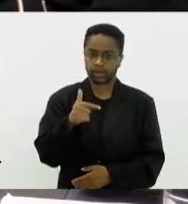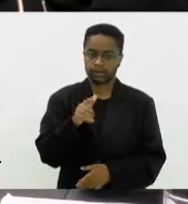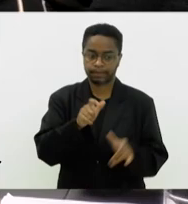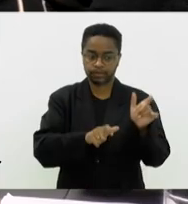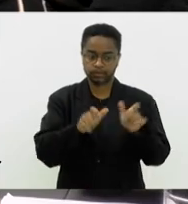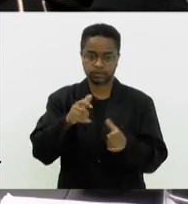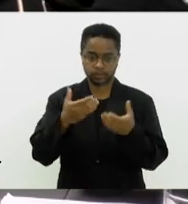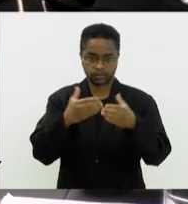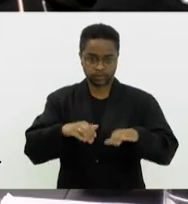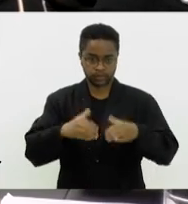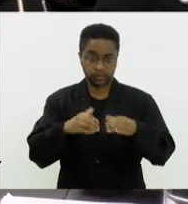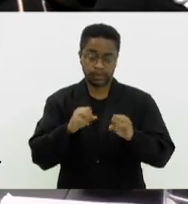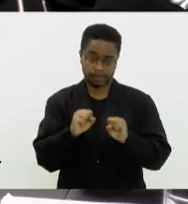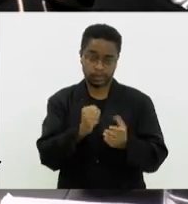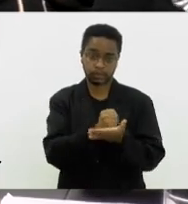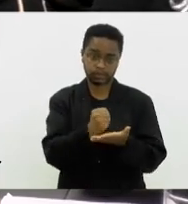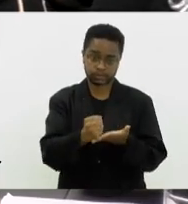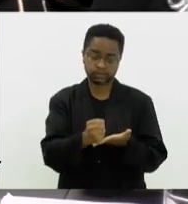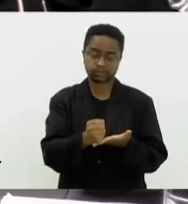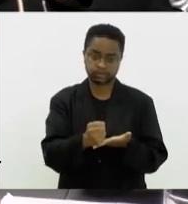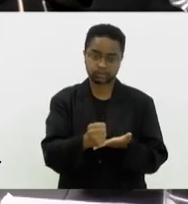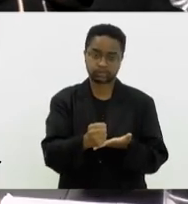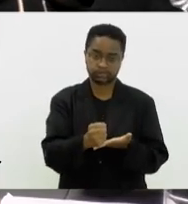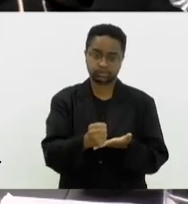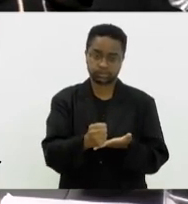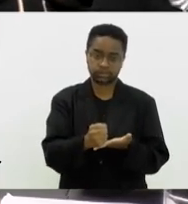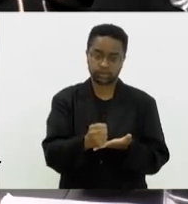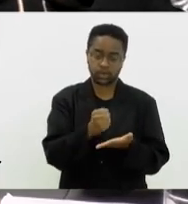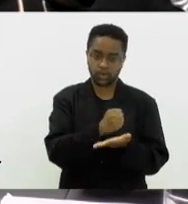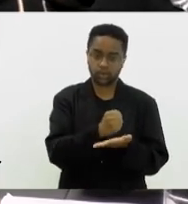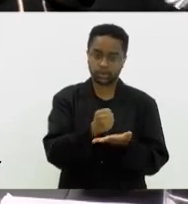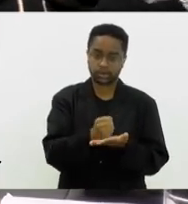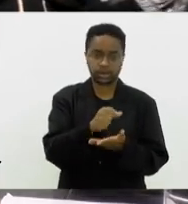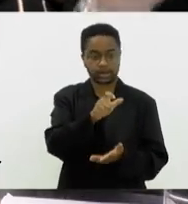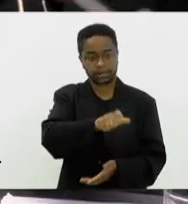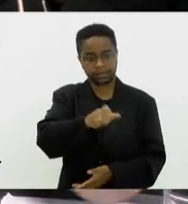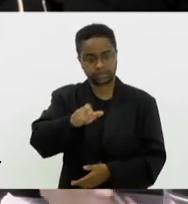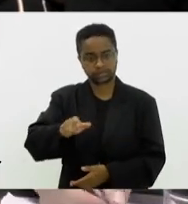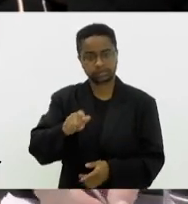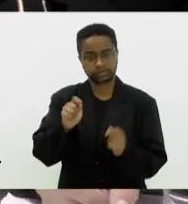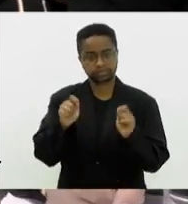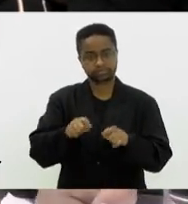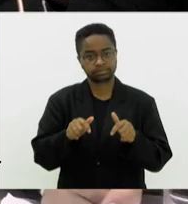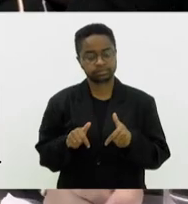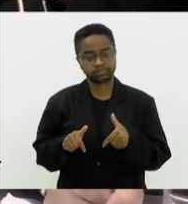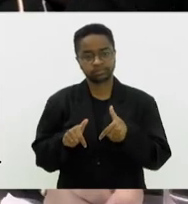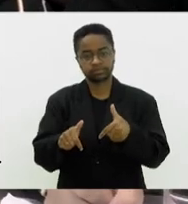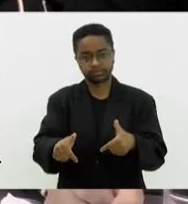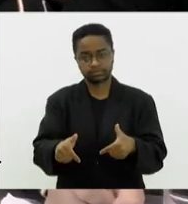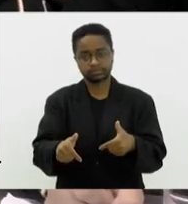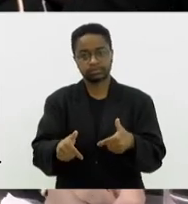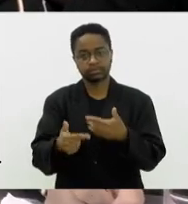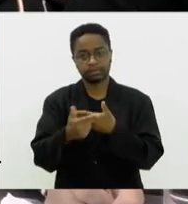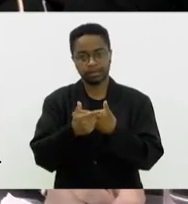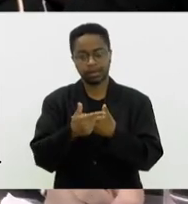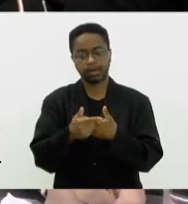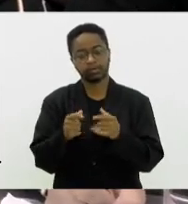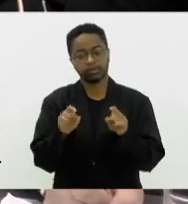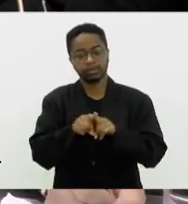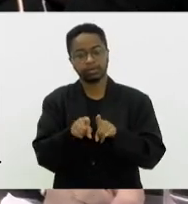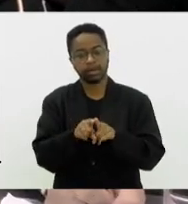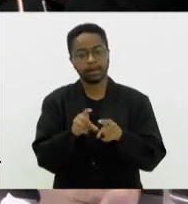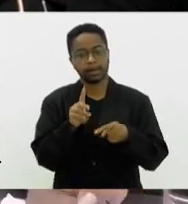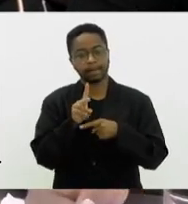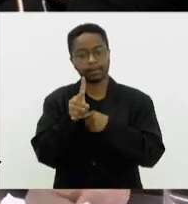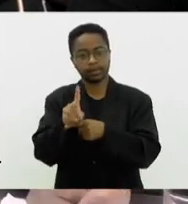concursado, você contrata, você pode contratar um serviço para executar essa questão dos empréstimos